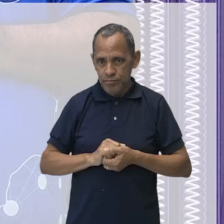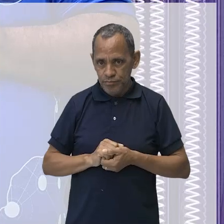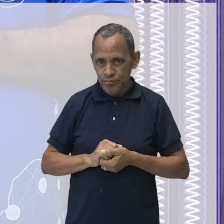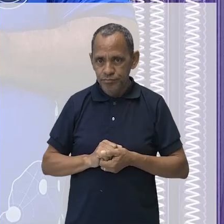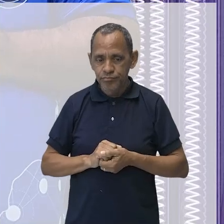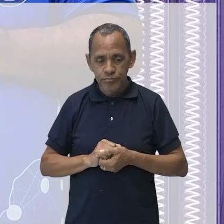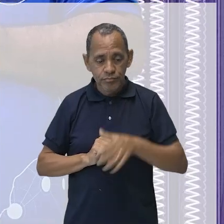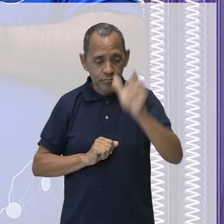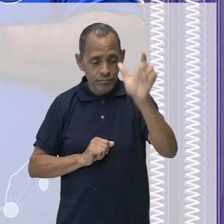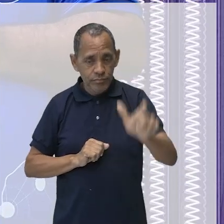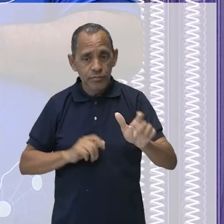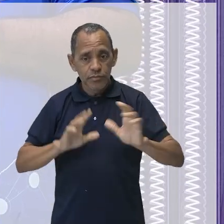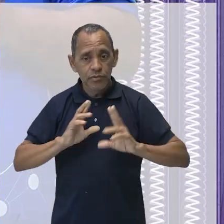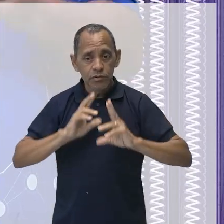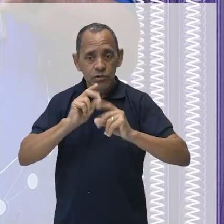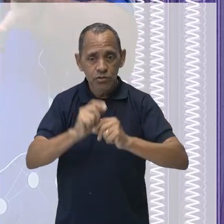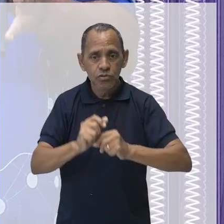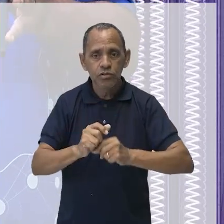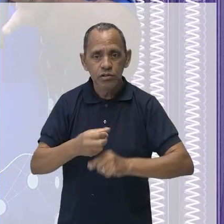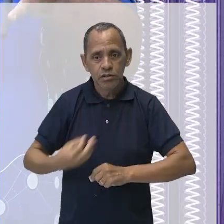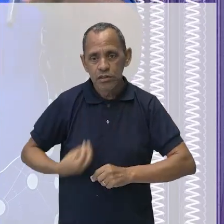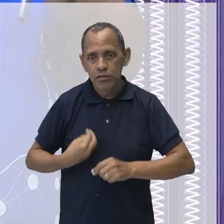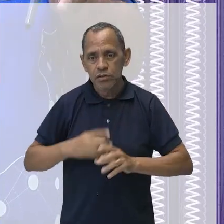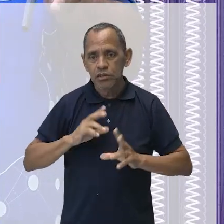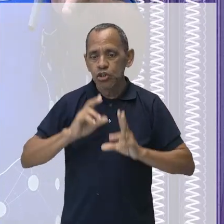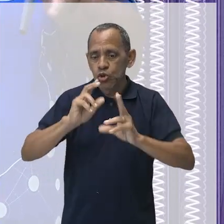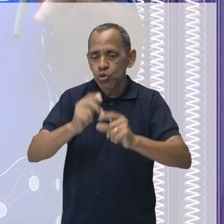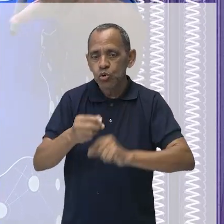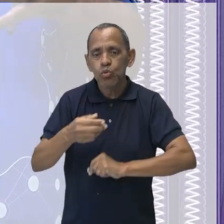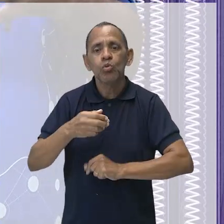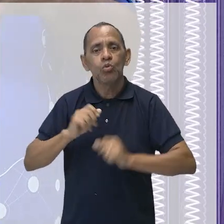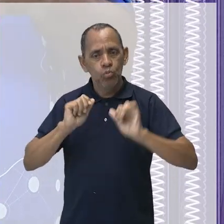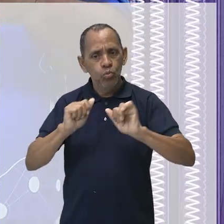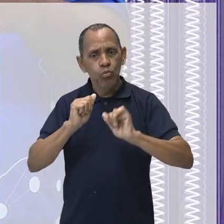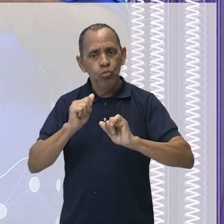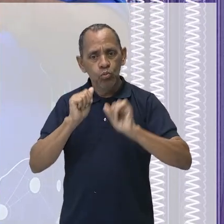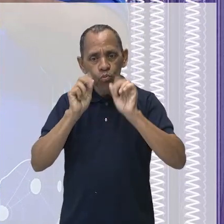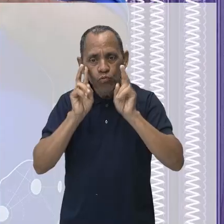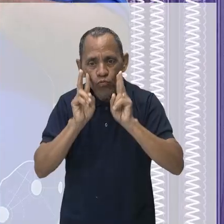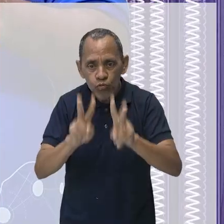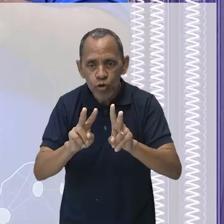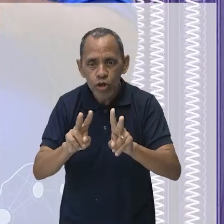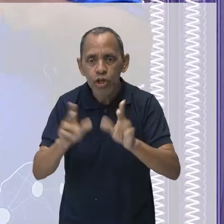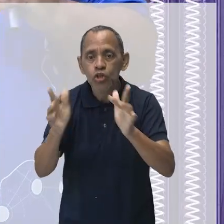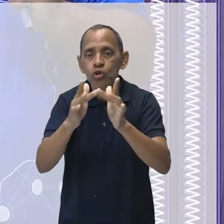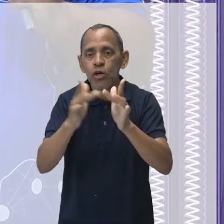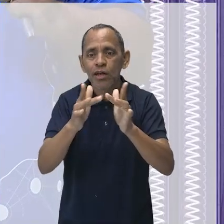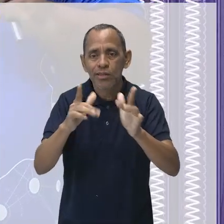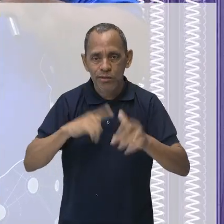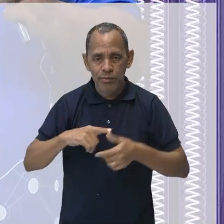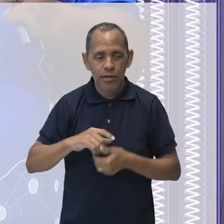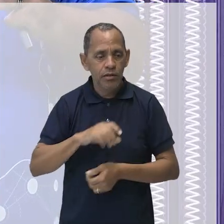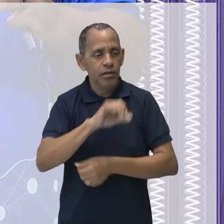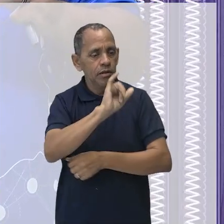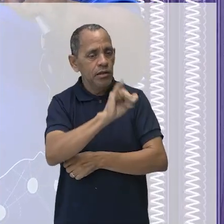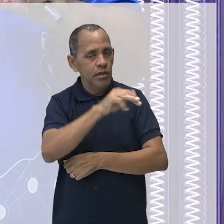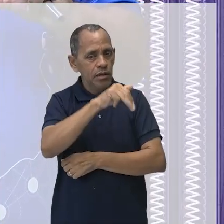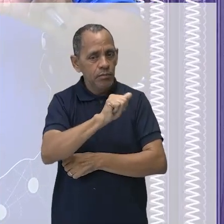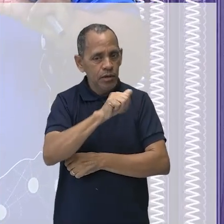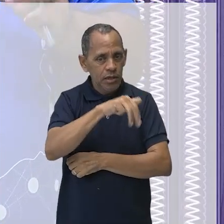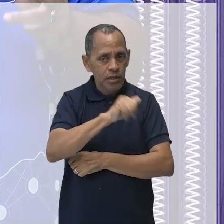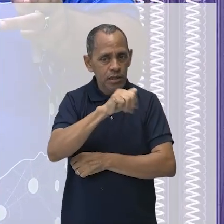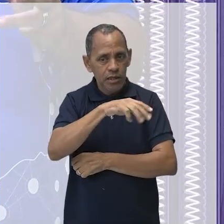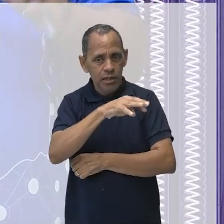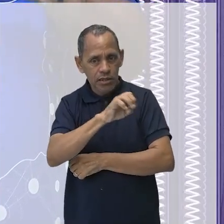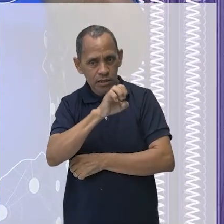todas as partes da realidade, tanto naquilo que podemos ver e tocar, que é a dimensão imanente, quanto naquilo que está